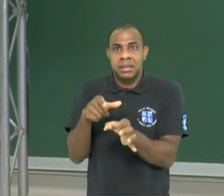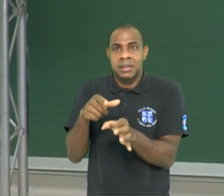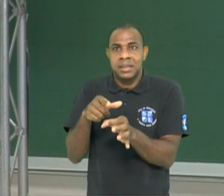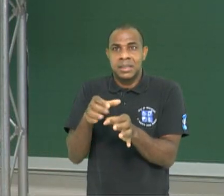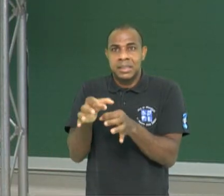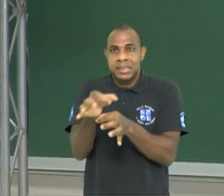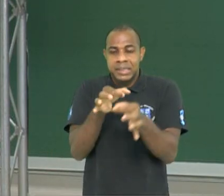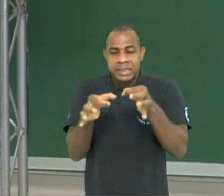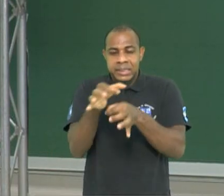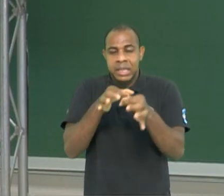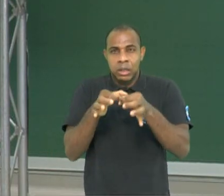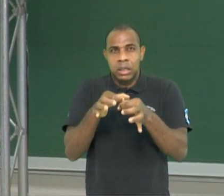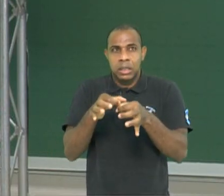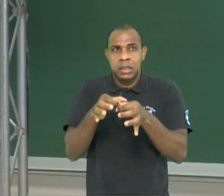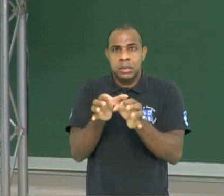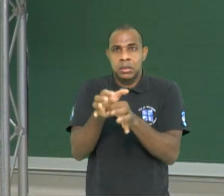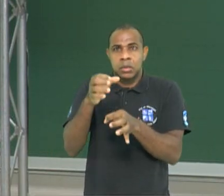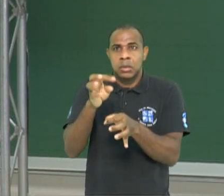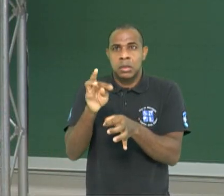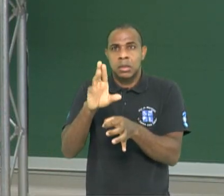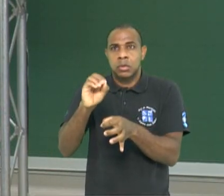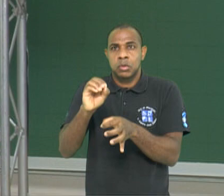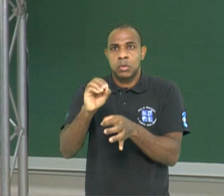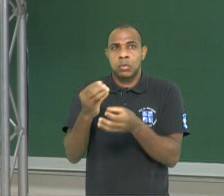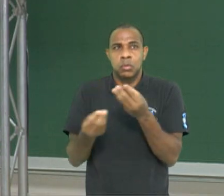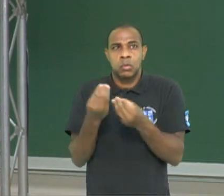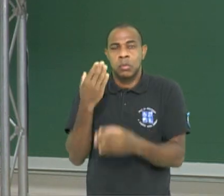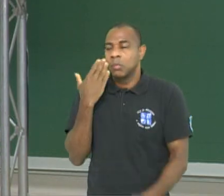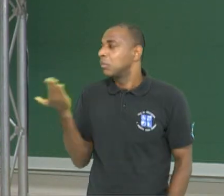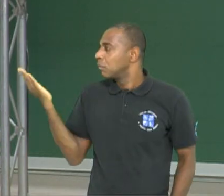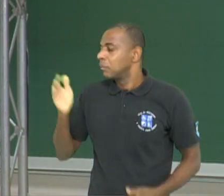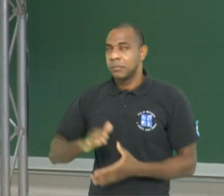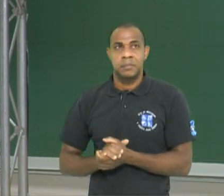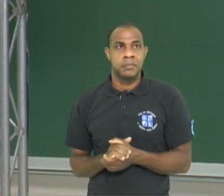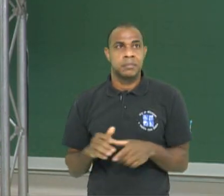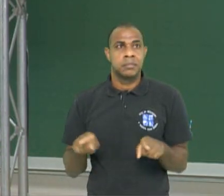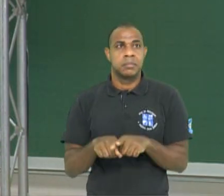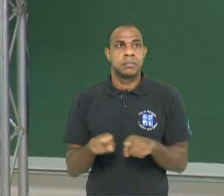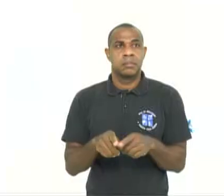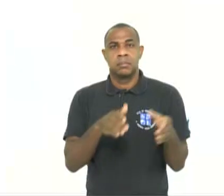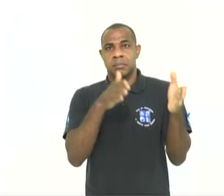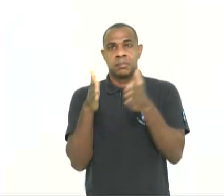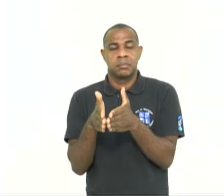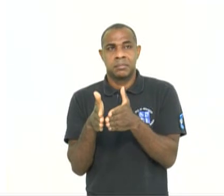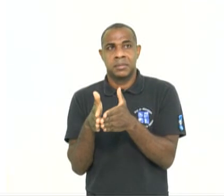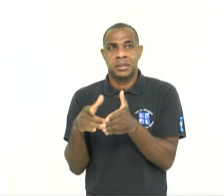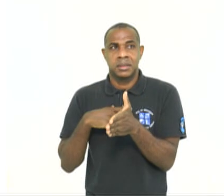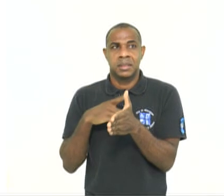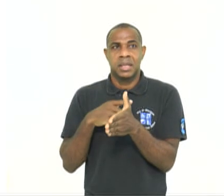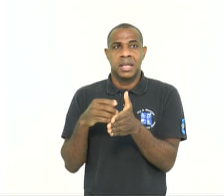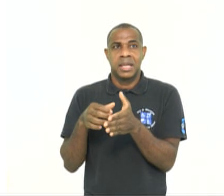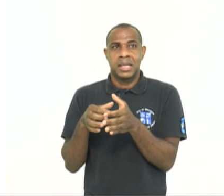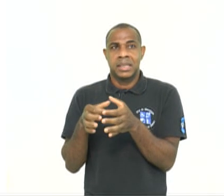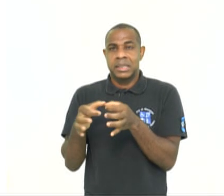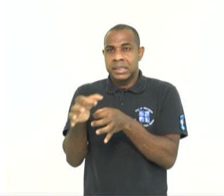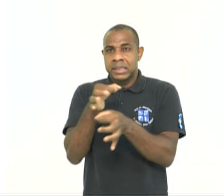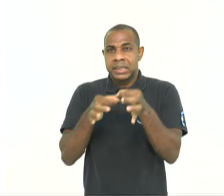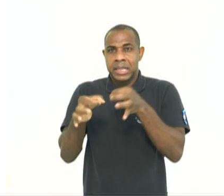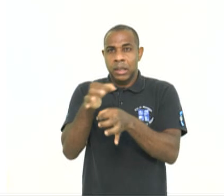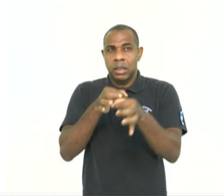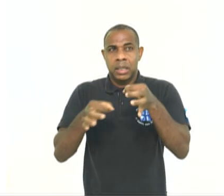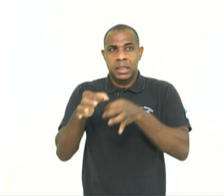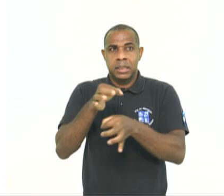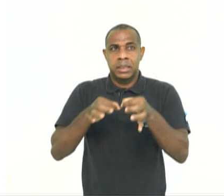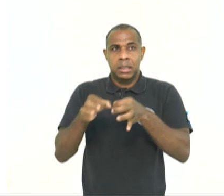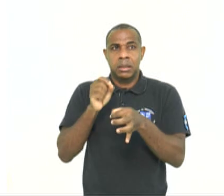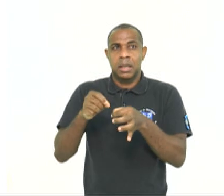formar aqui os leucócitos, né? Um tipo de leucócito. E depois nós temos a célula chamada mieloide,